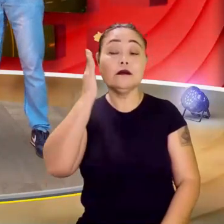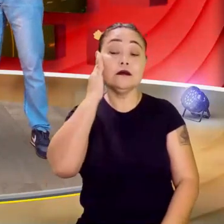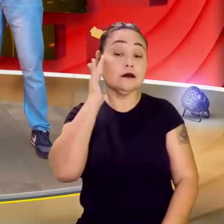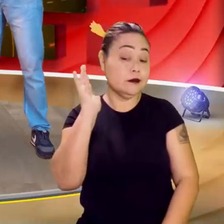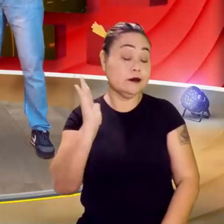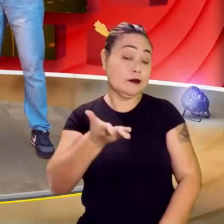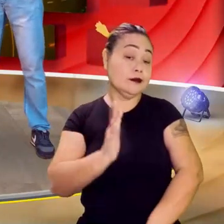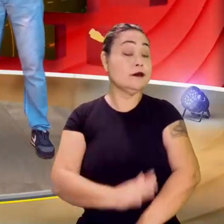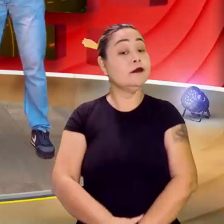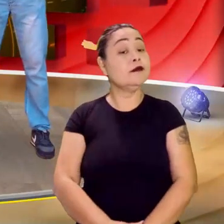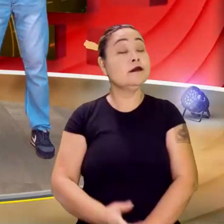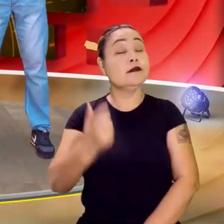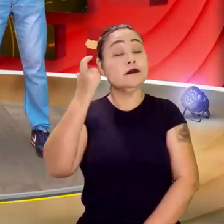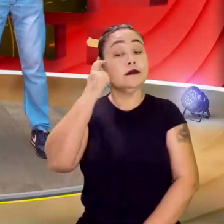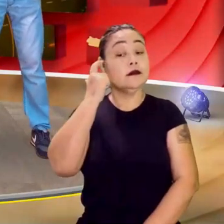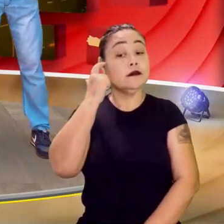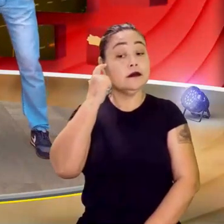já sei.